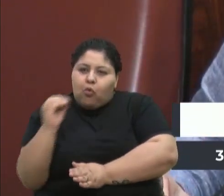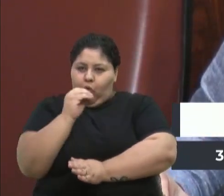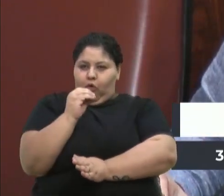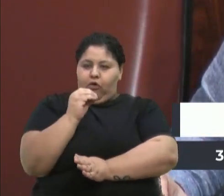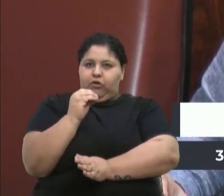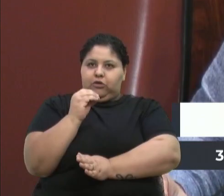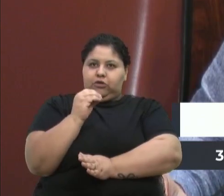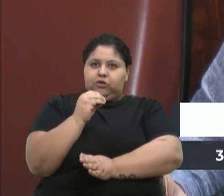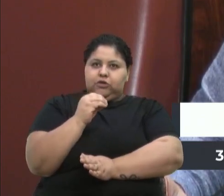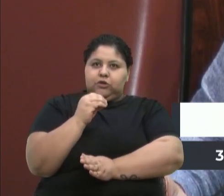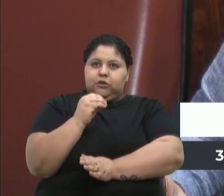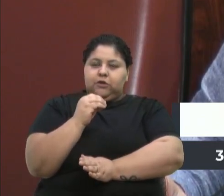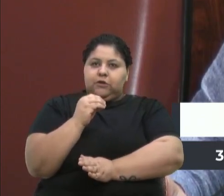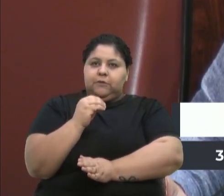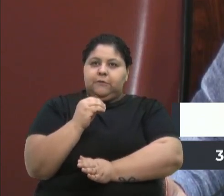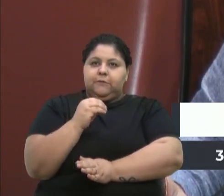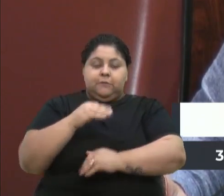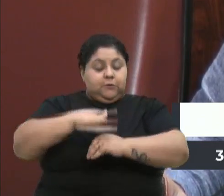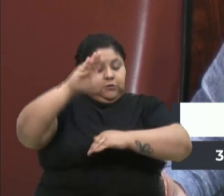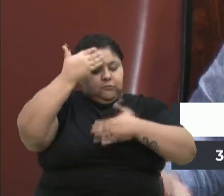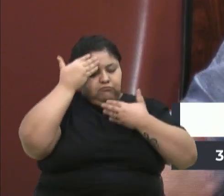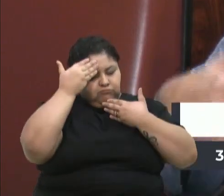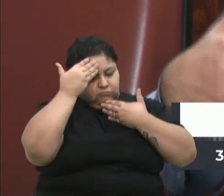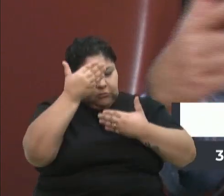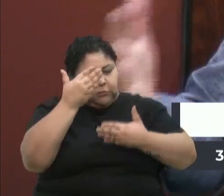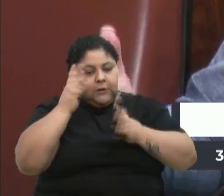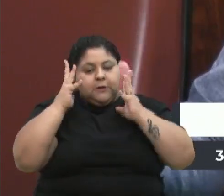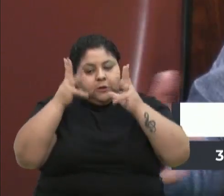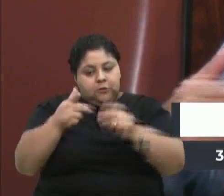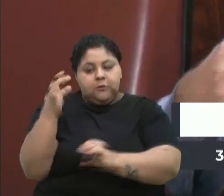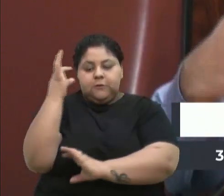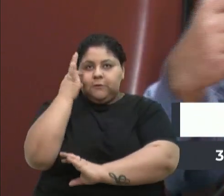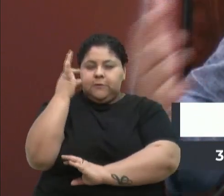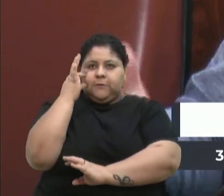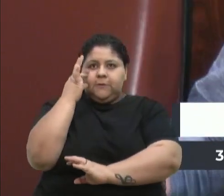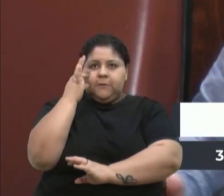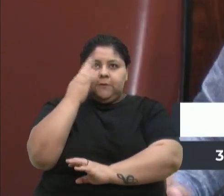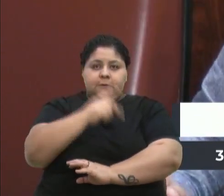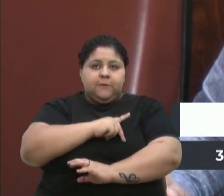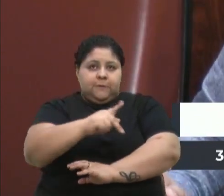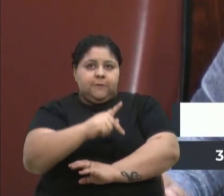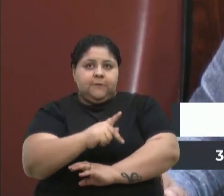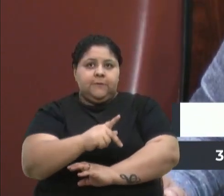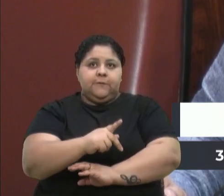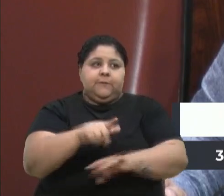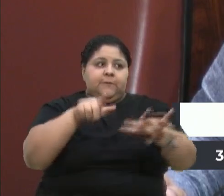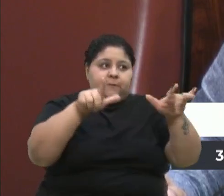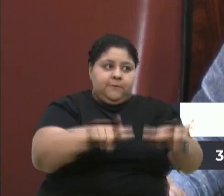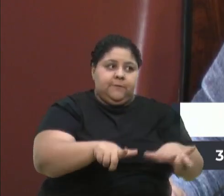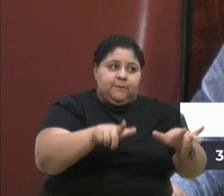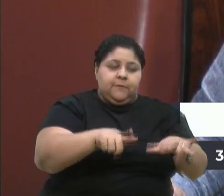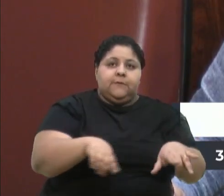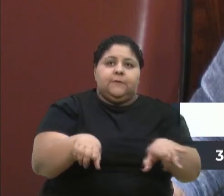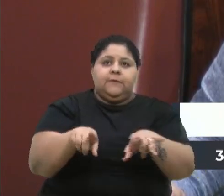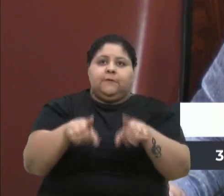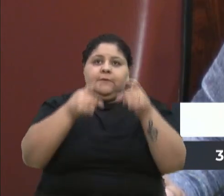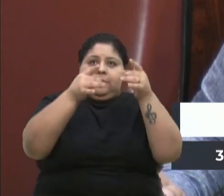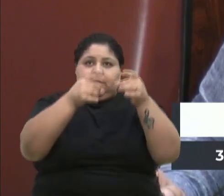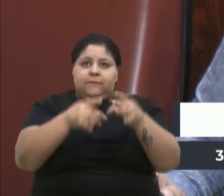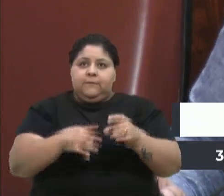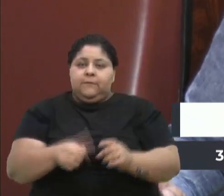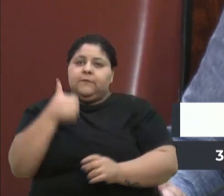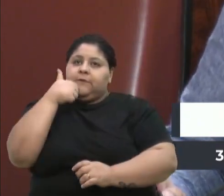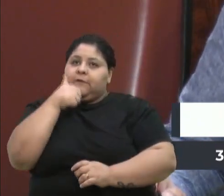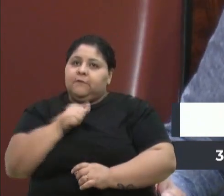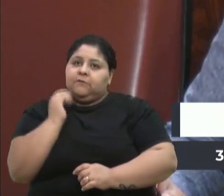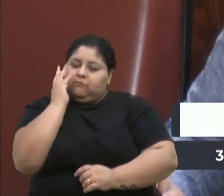vez, agradecer a todos que se fizeram presentes, ao presidente do time, à diretoria, e em especial às gurias que fazem um